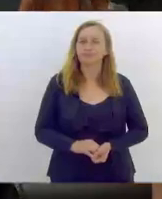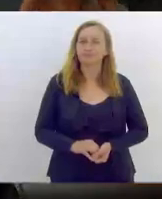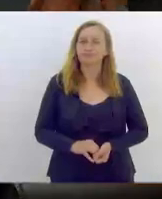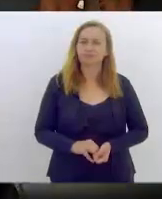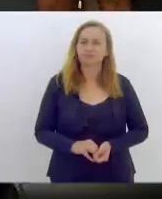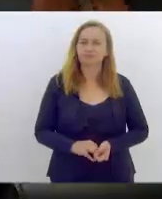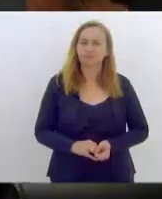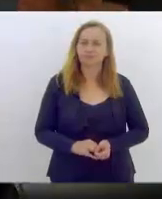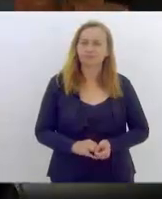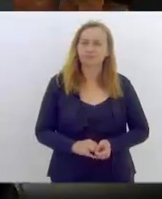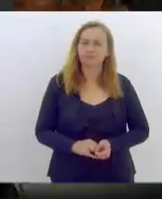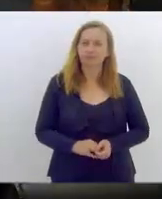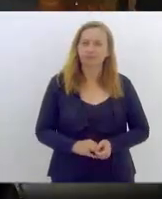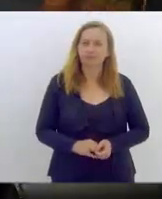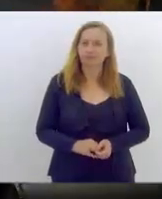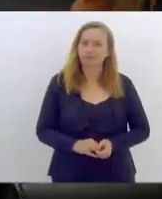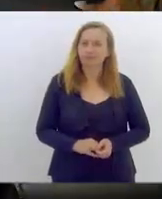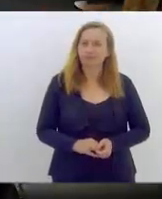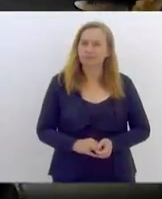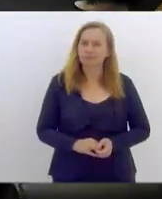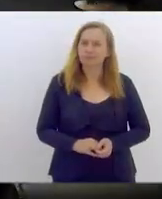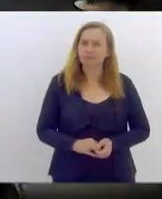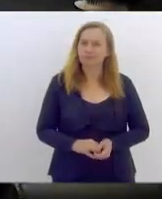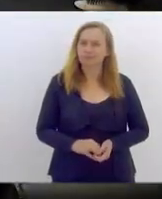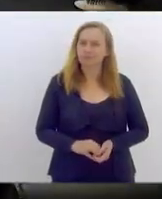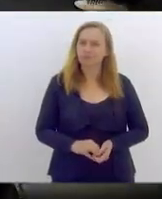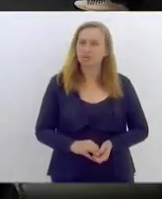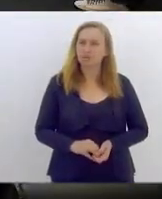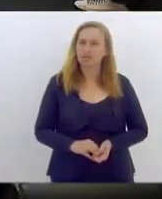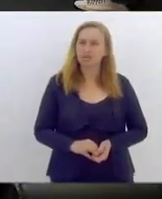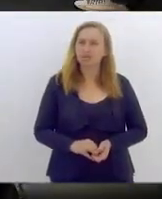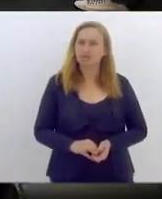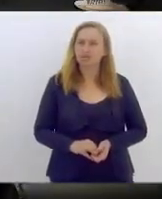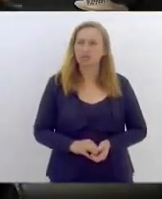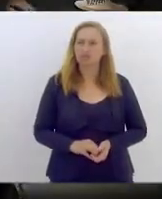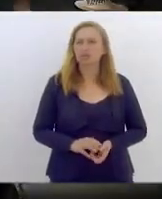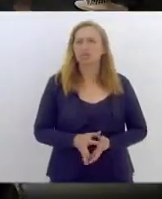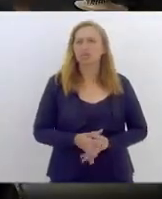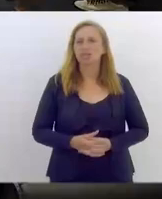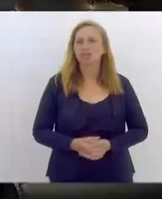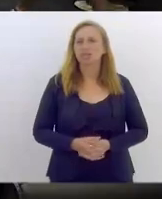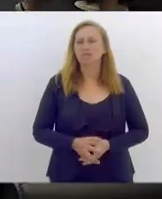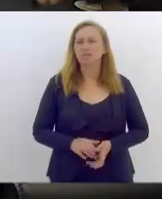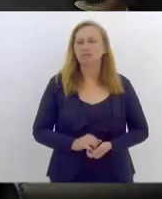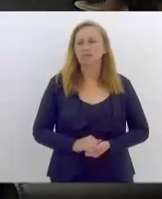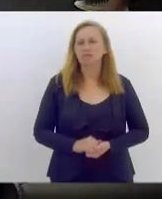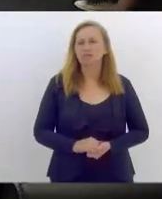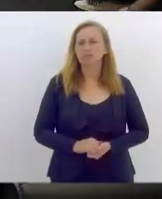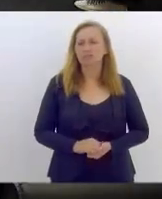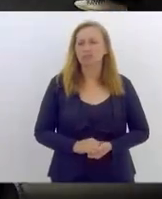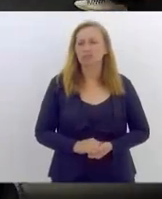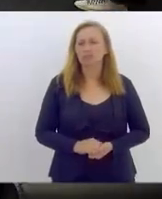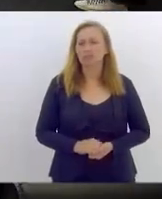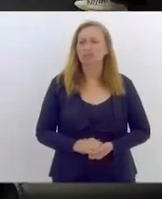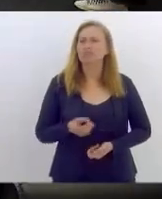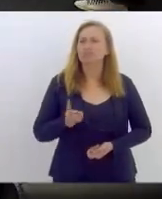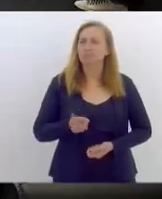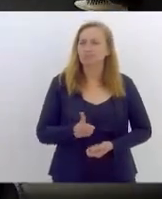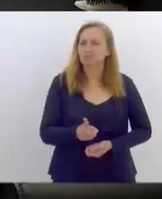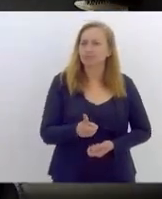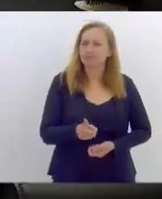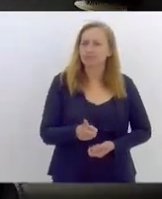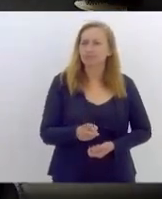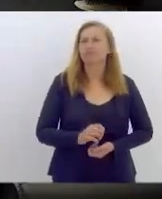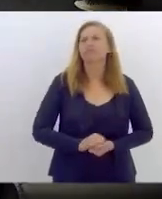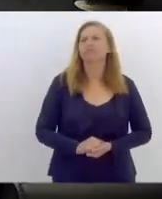Beijo, gente. Muito obrigada. Muito obrigada. Obrigada. Bom,